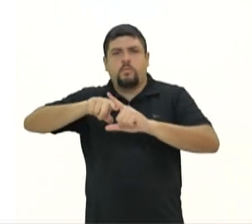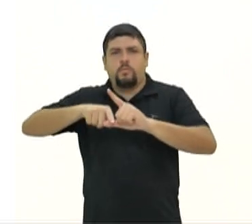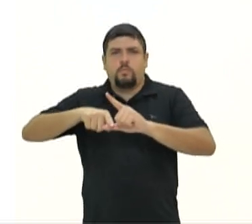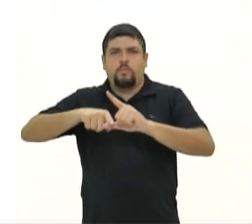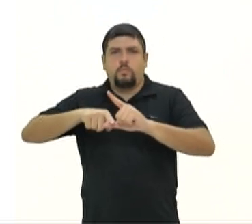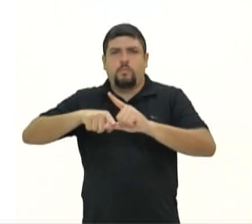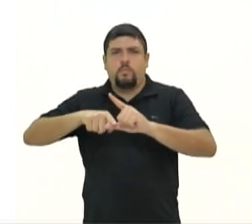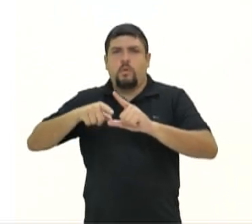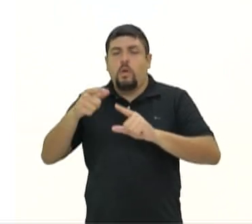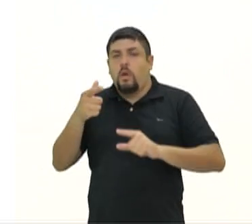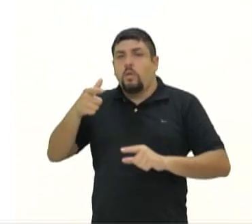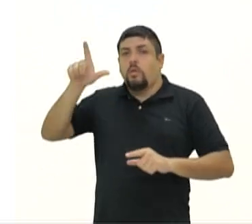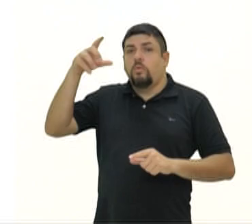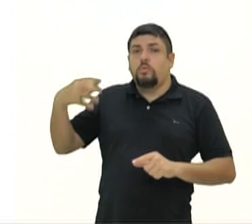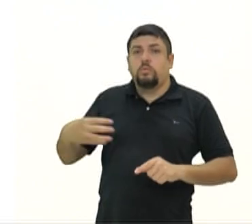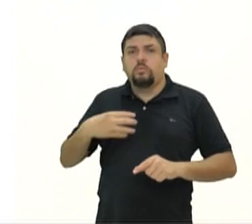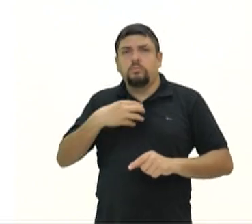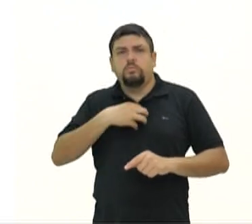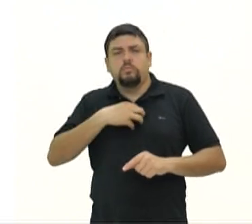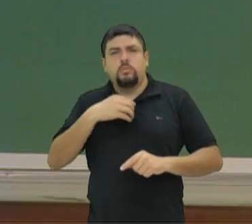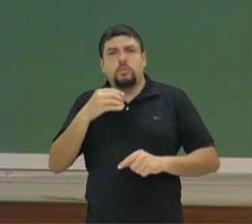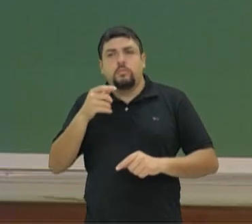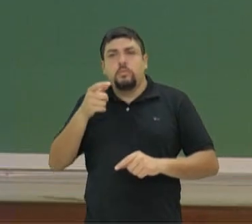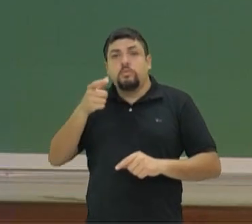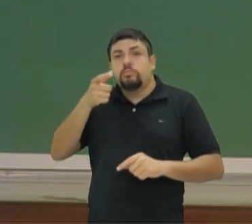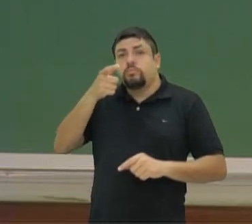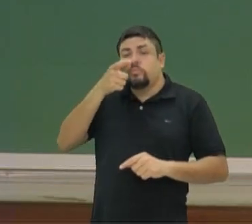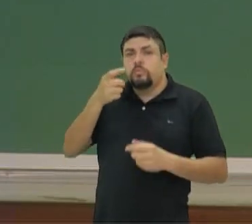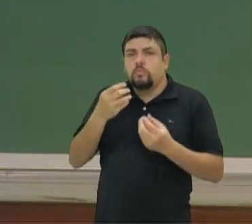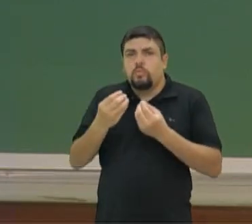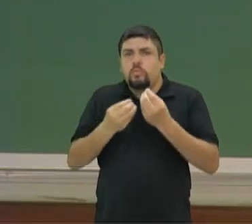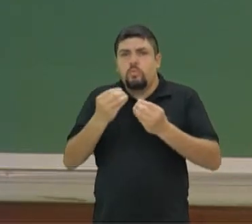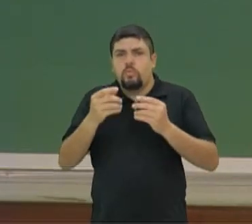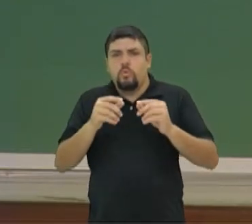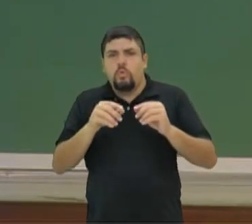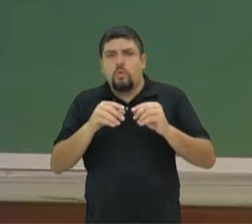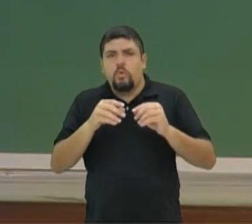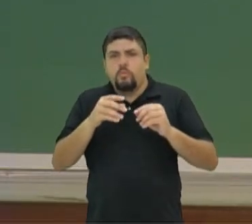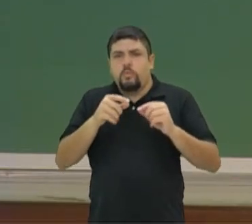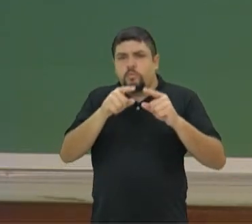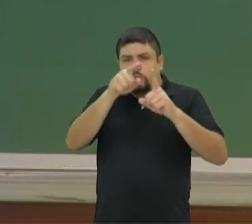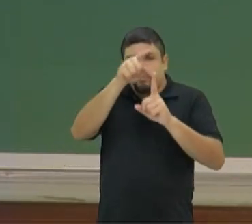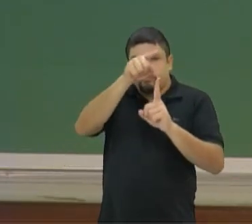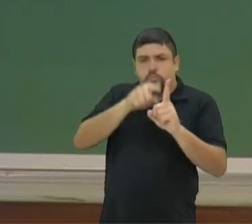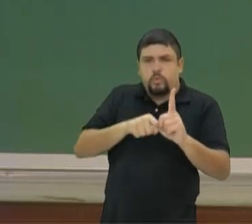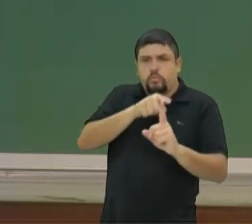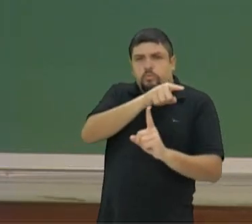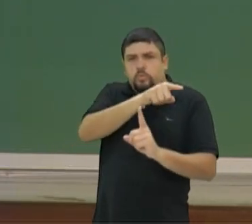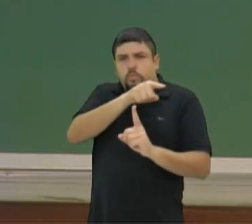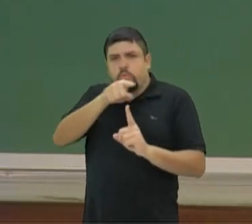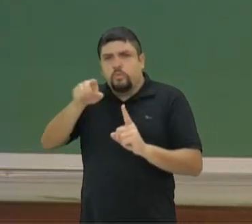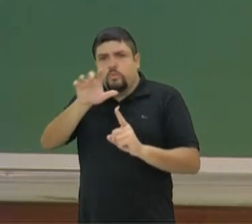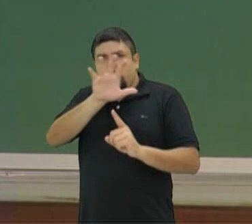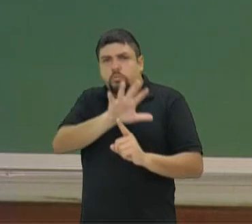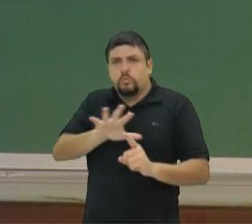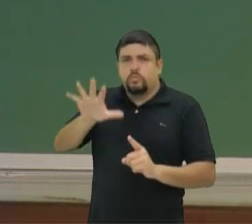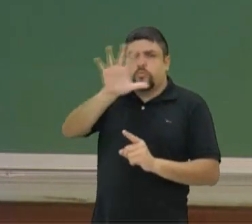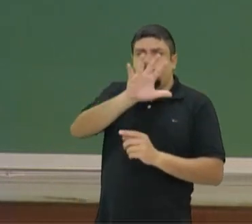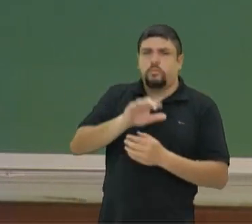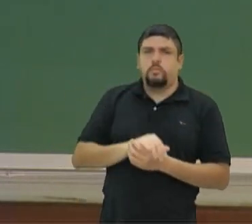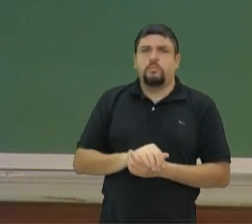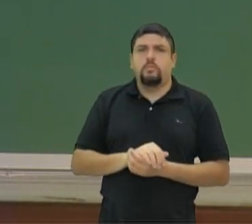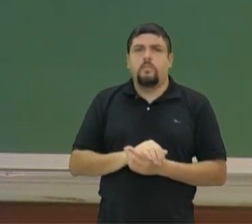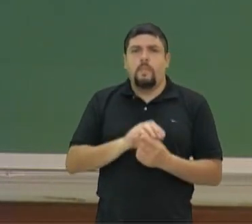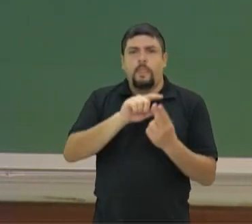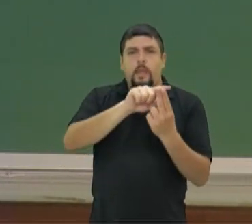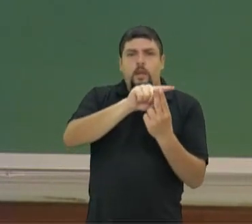outra forma de enxergar dentro dos quadrantes. π não vale 180 graus, então π sobre 4 é a divisão